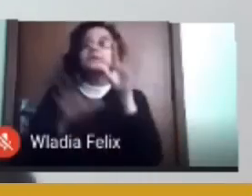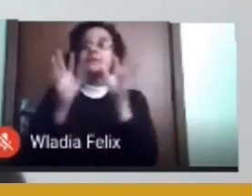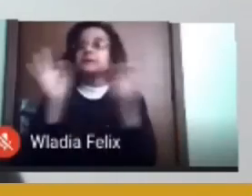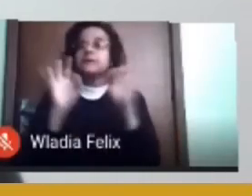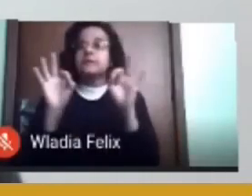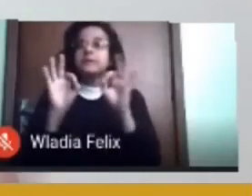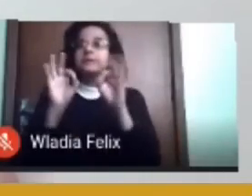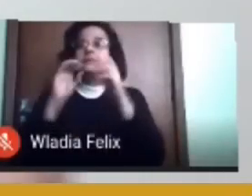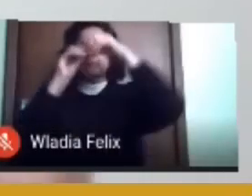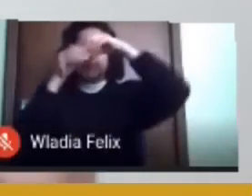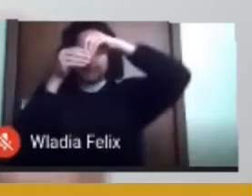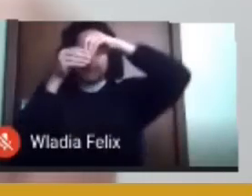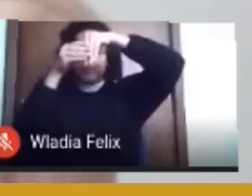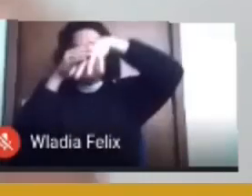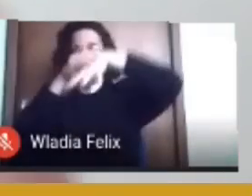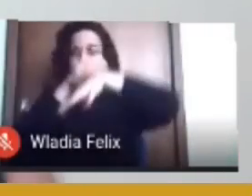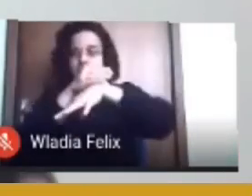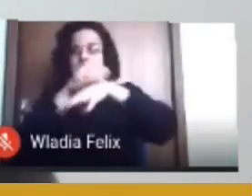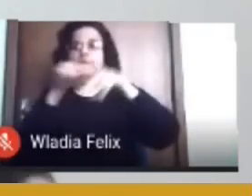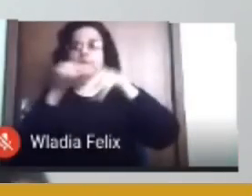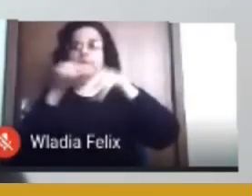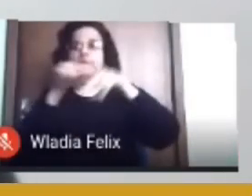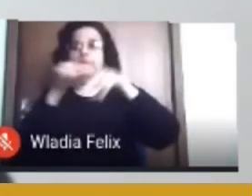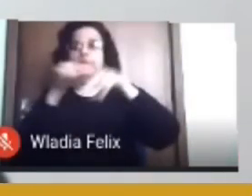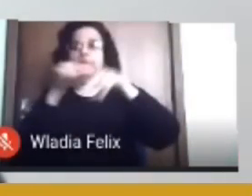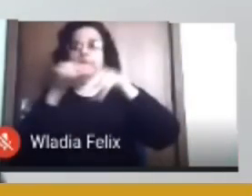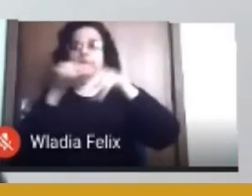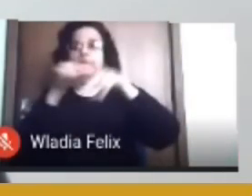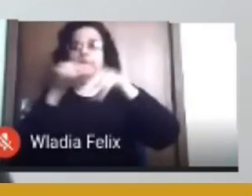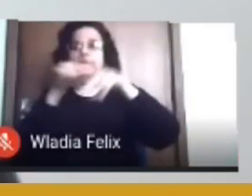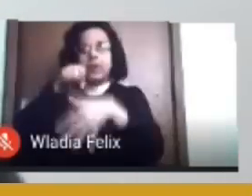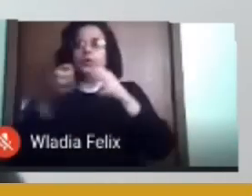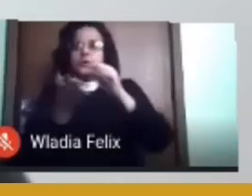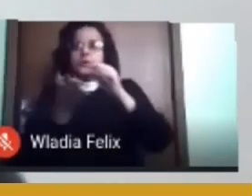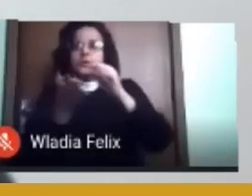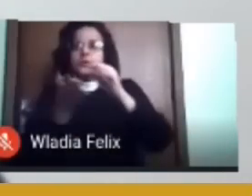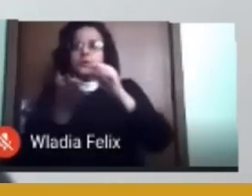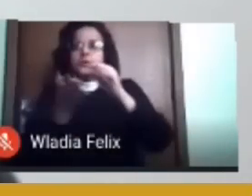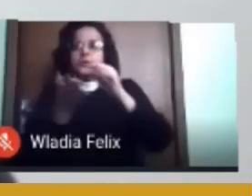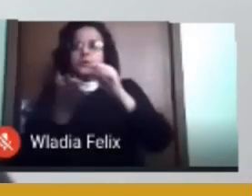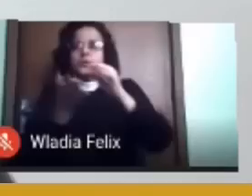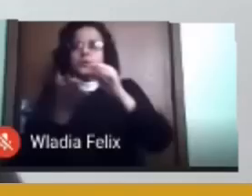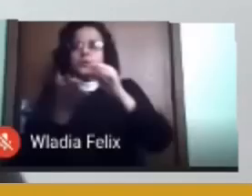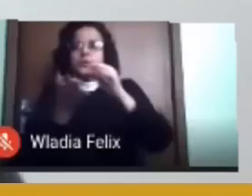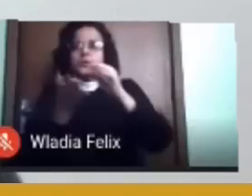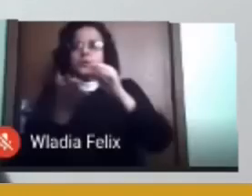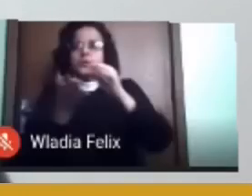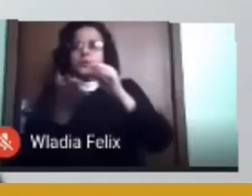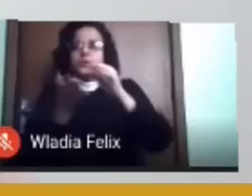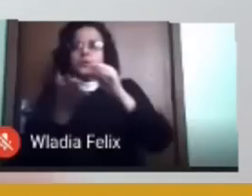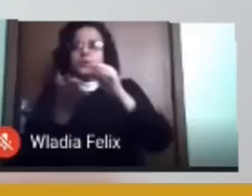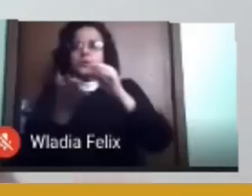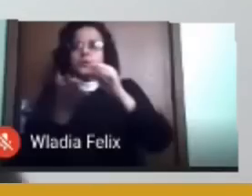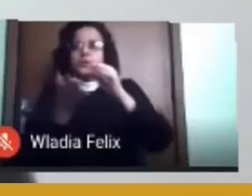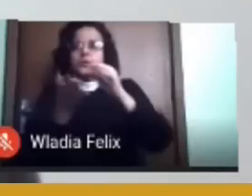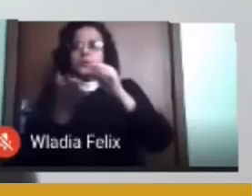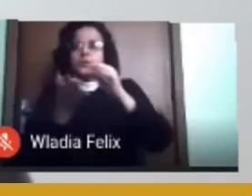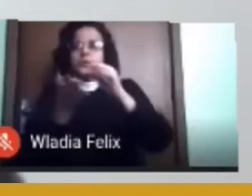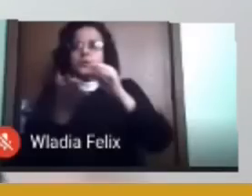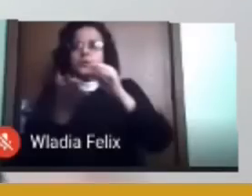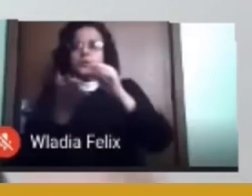se a criança está lá na minha sala de aula com a mão nos órgãos genitais incansavelmente, e aí você